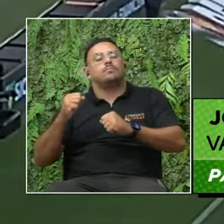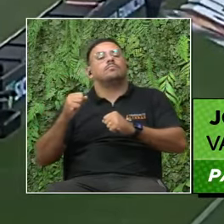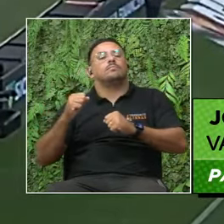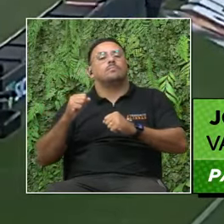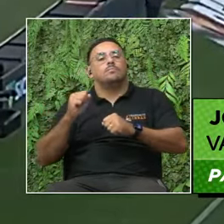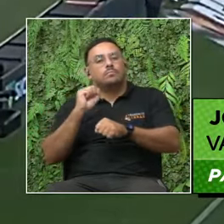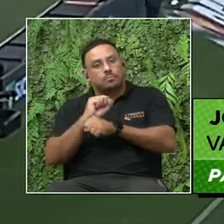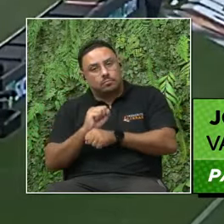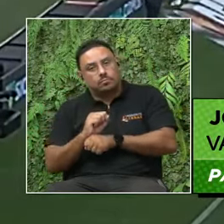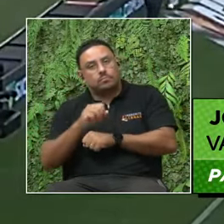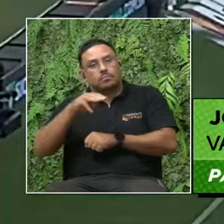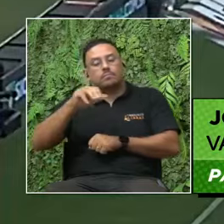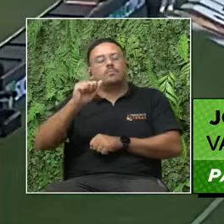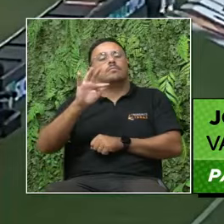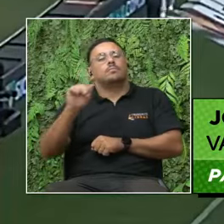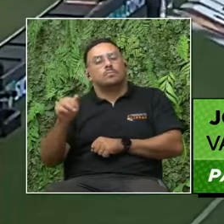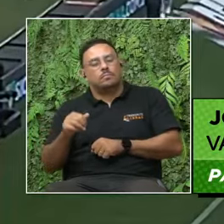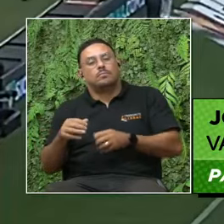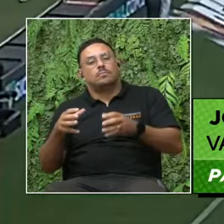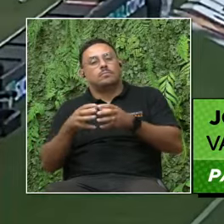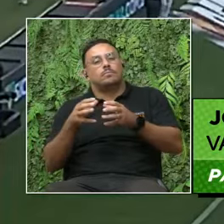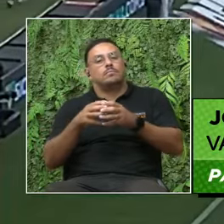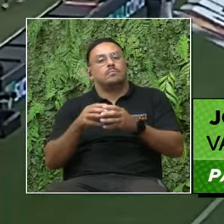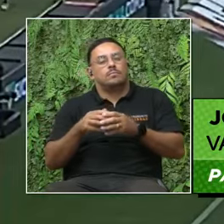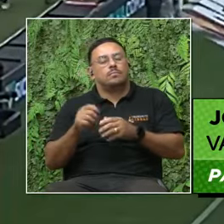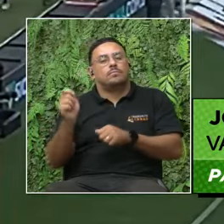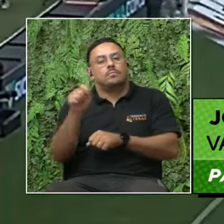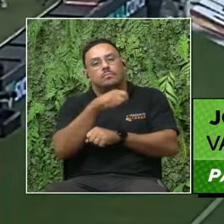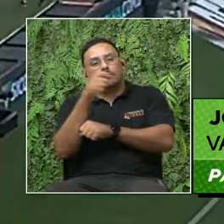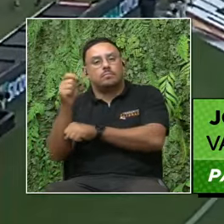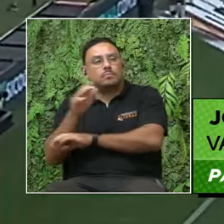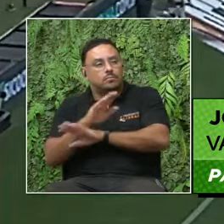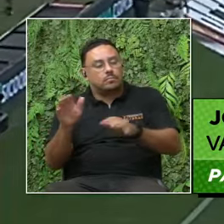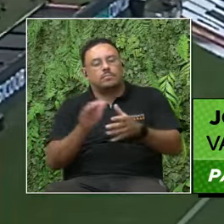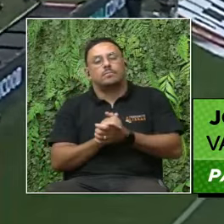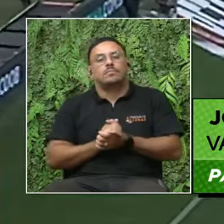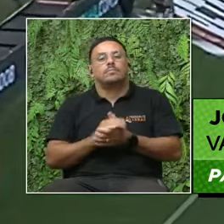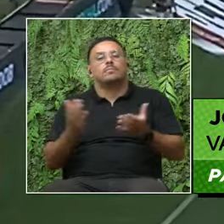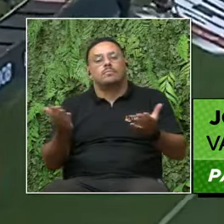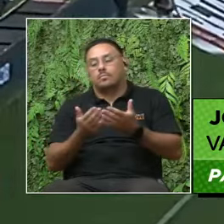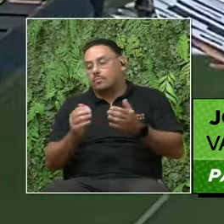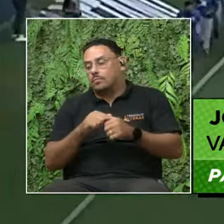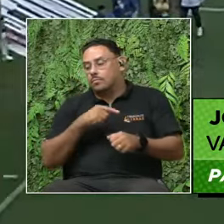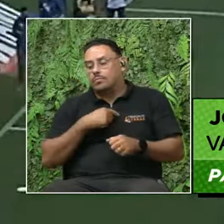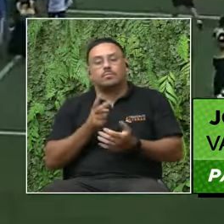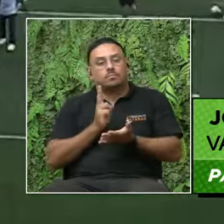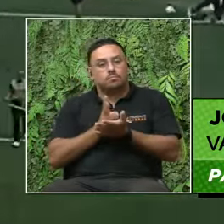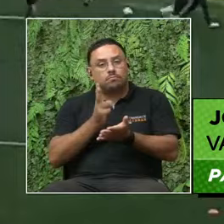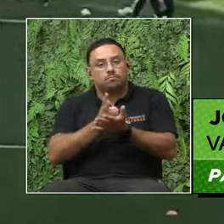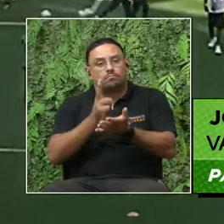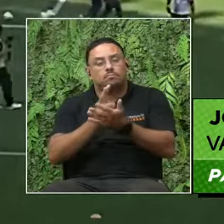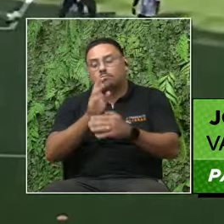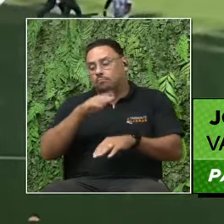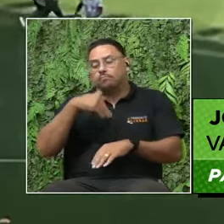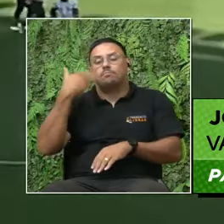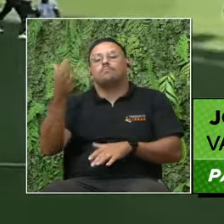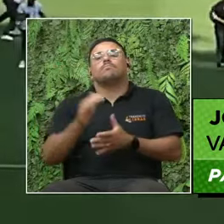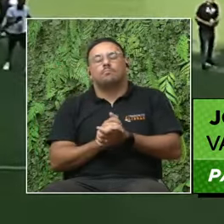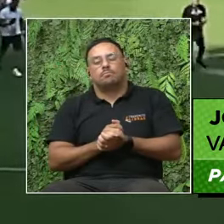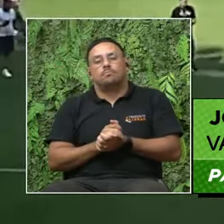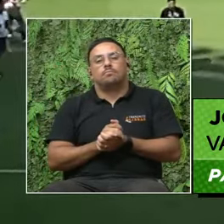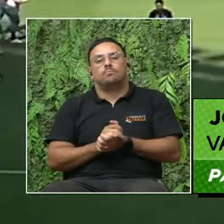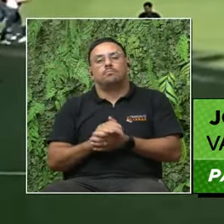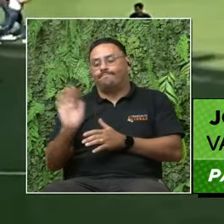suspensa mas a gente sabe que a turma tá lá só não tá com as bandeiras e os instrumentos e agora o Marcelo Moreno segue lá pro outro lado Bob pra